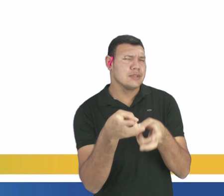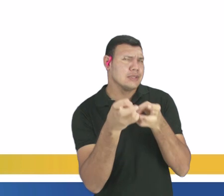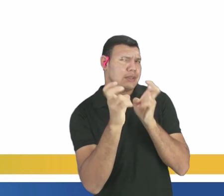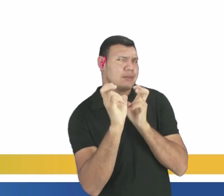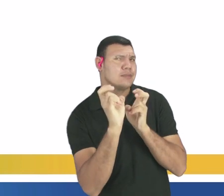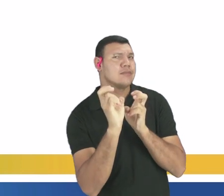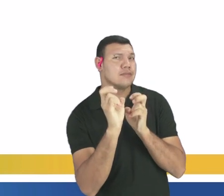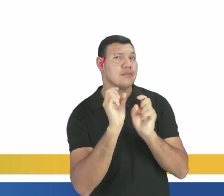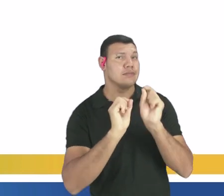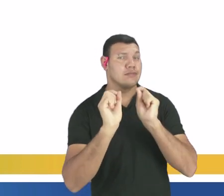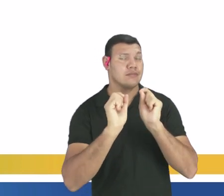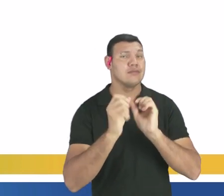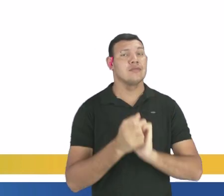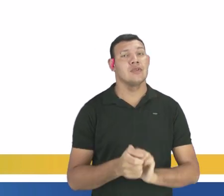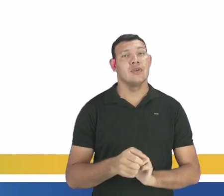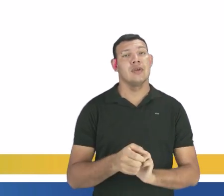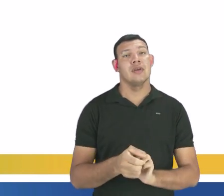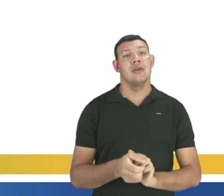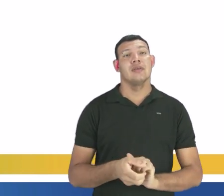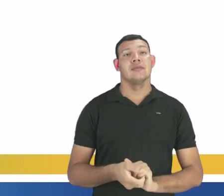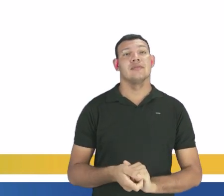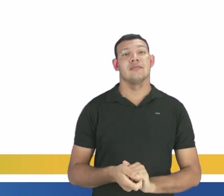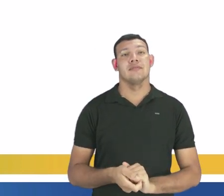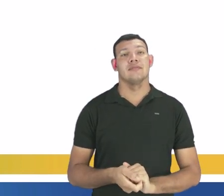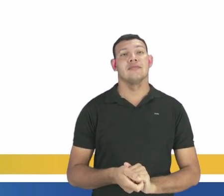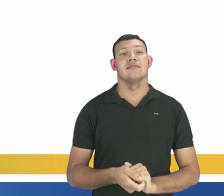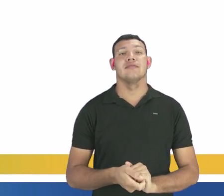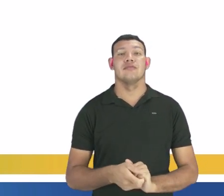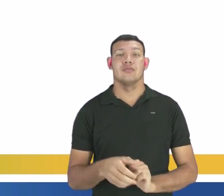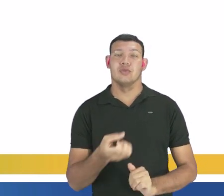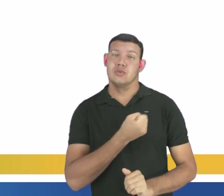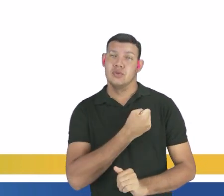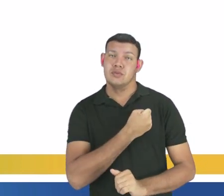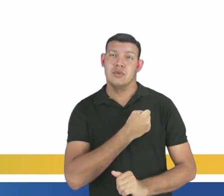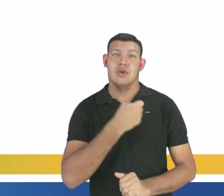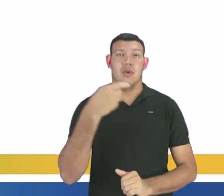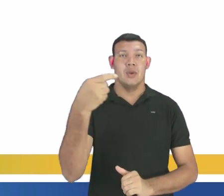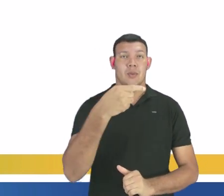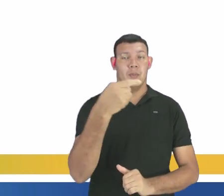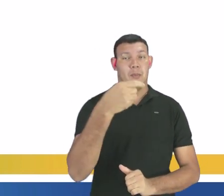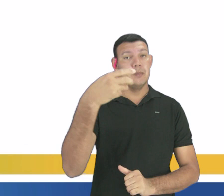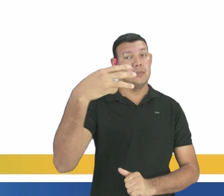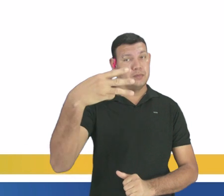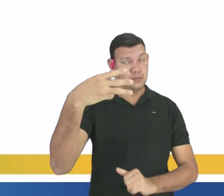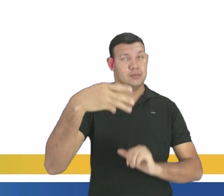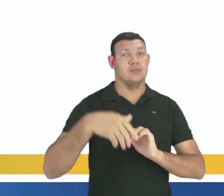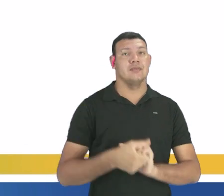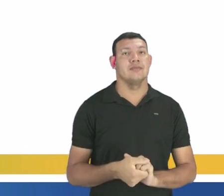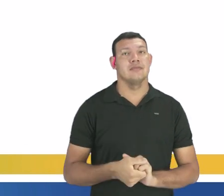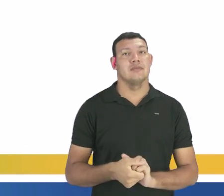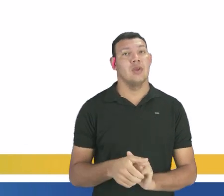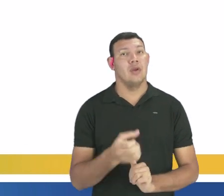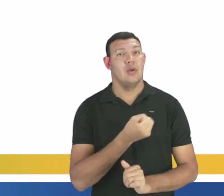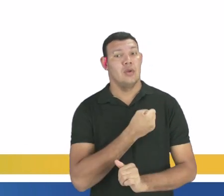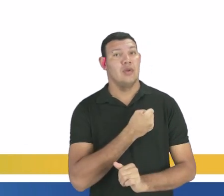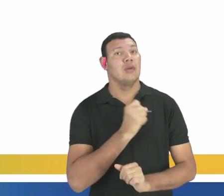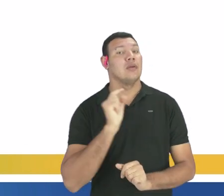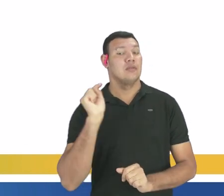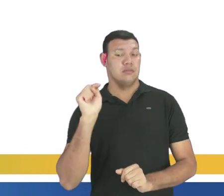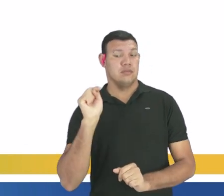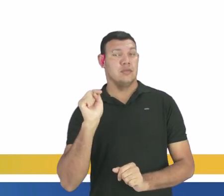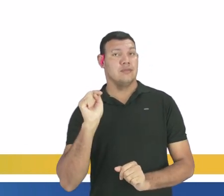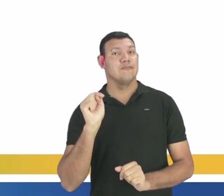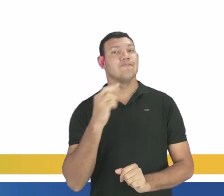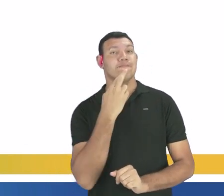no binômio nós temos o valor menos 3. E que esse menos 3, na verdade, ele é